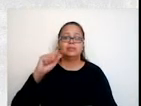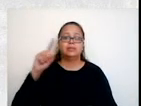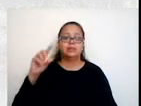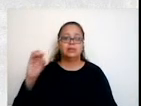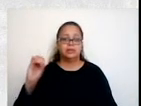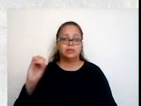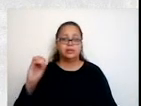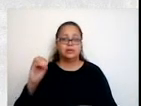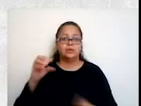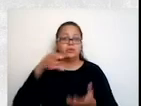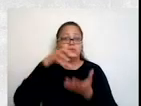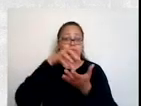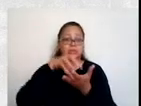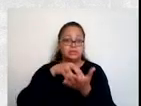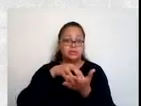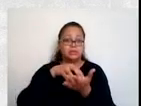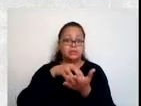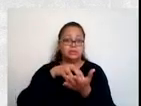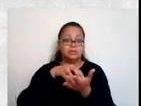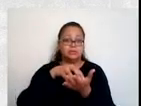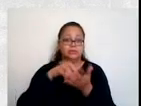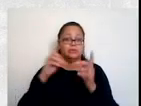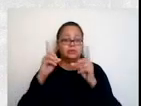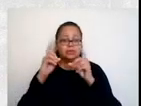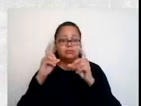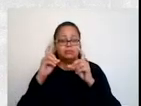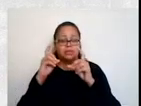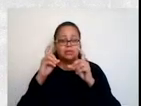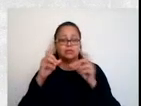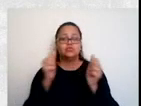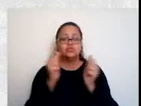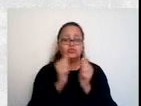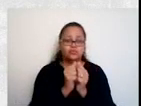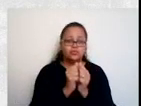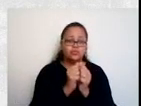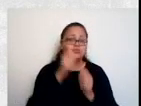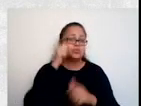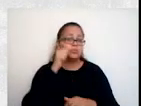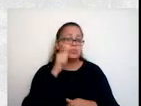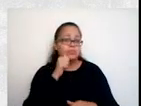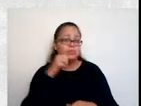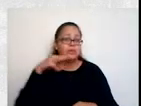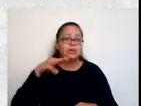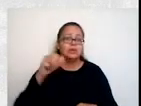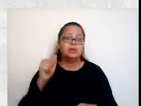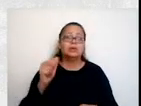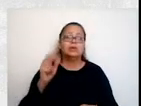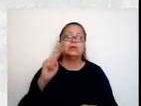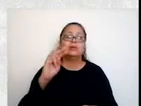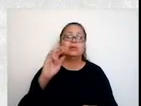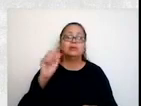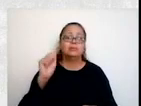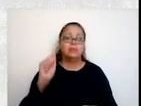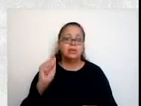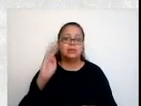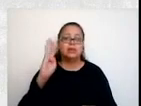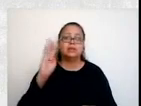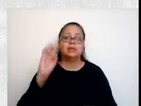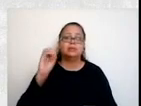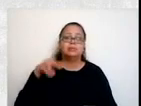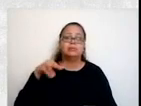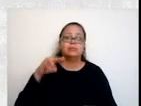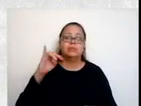centro da imagem. Ao lado dele a sua companheira Maria Bonita e outros componentes do